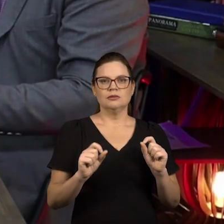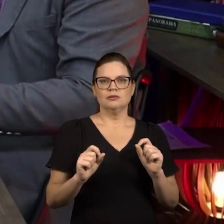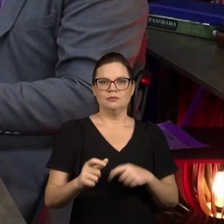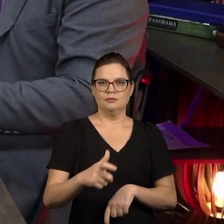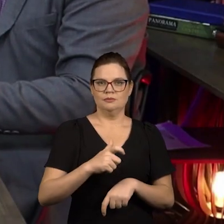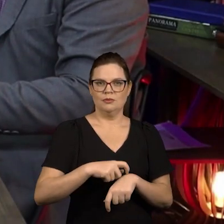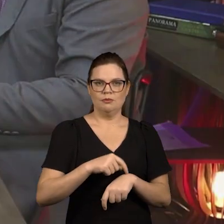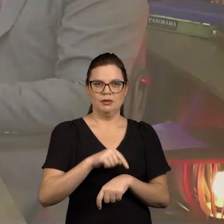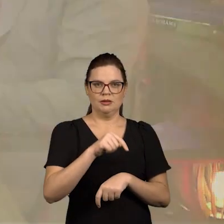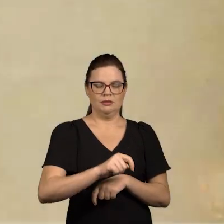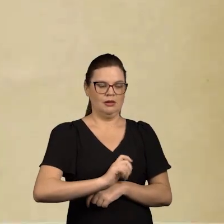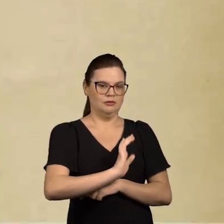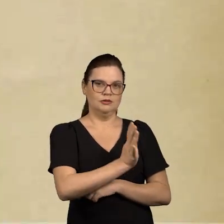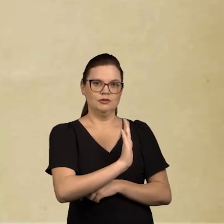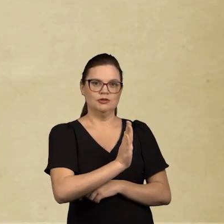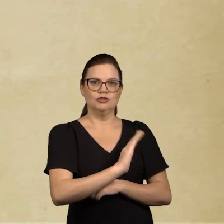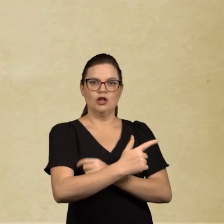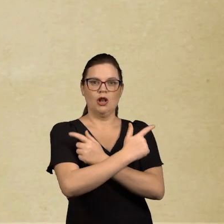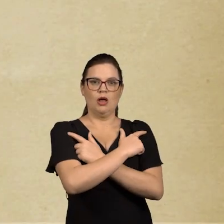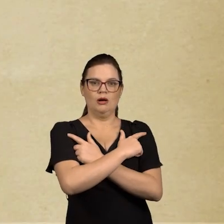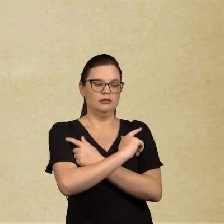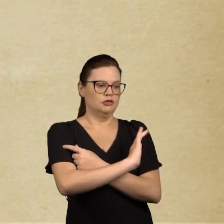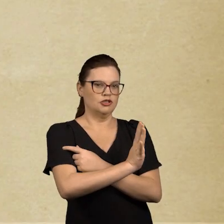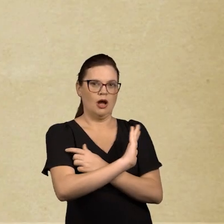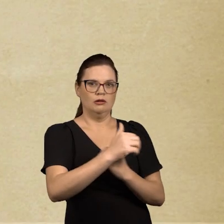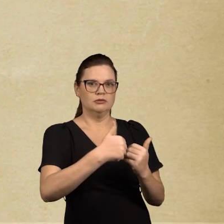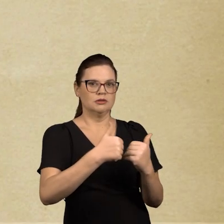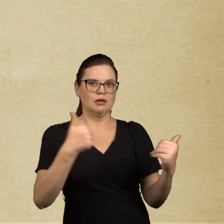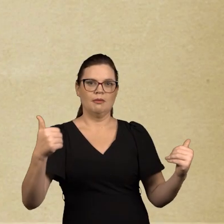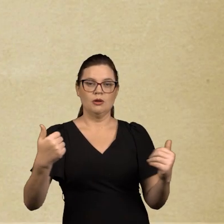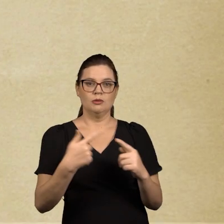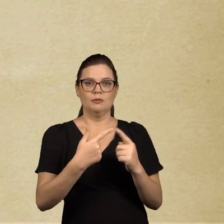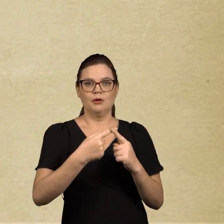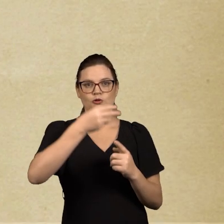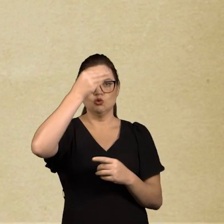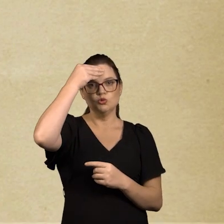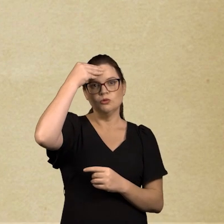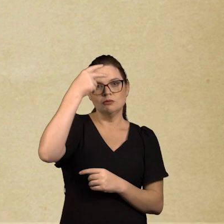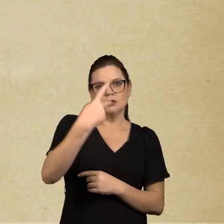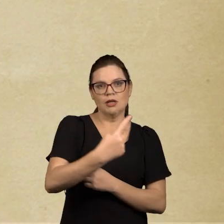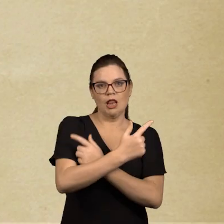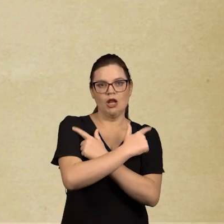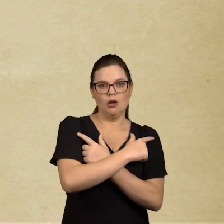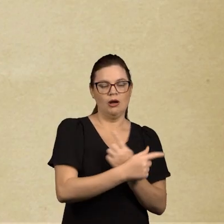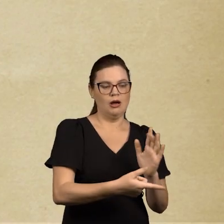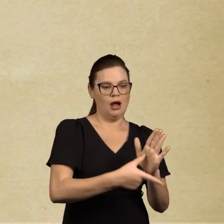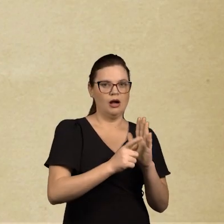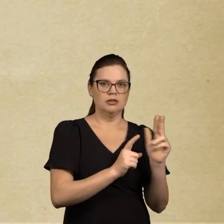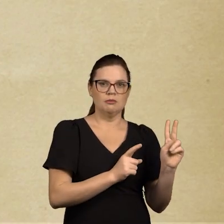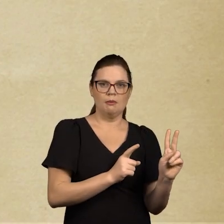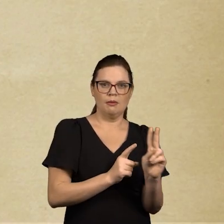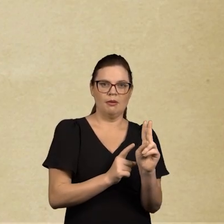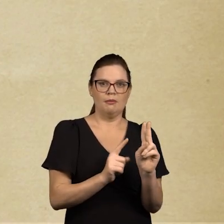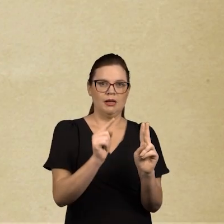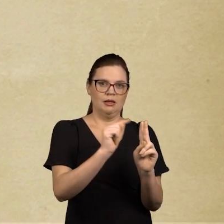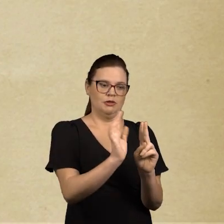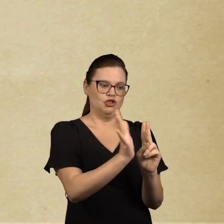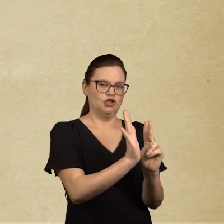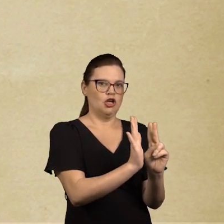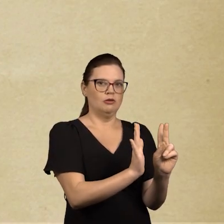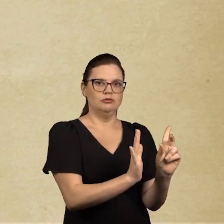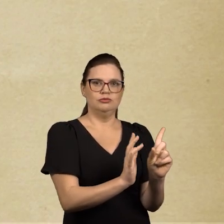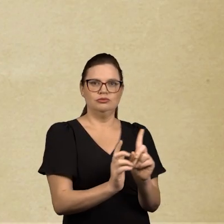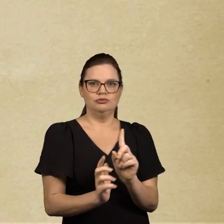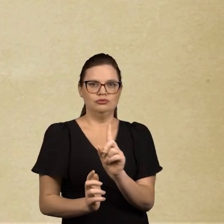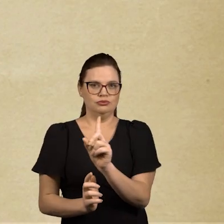ele se separa de Ló, né? E agora ele passa a viver a experiência sozinho. É